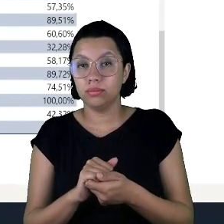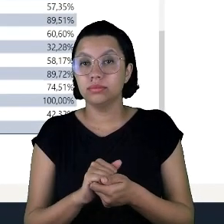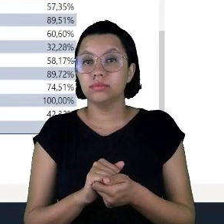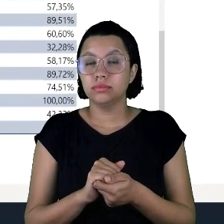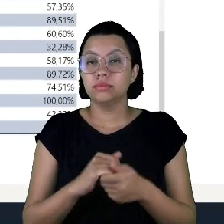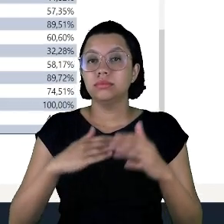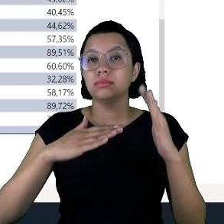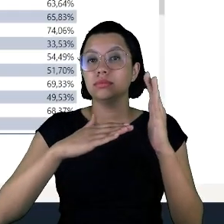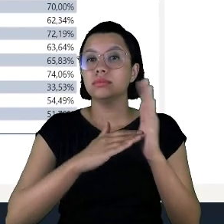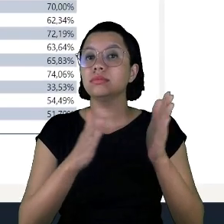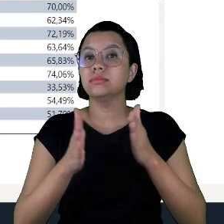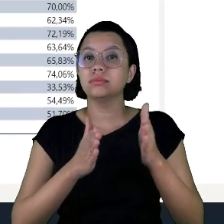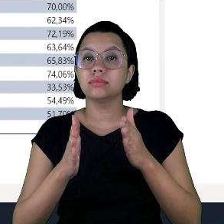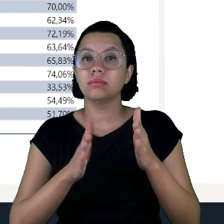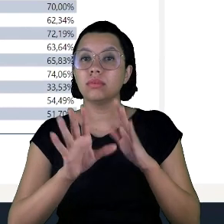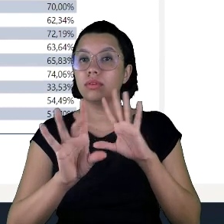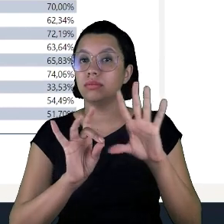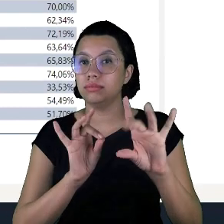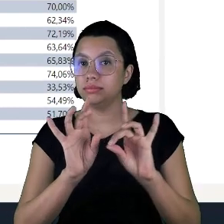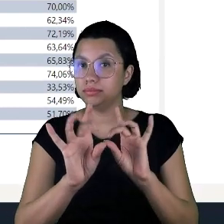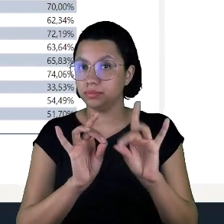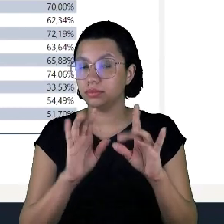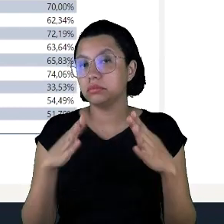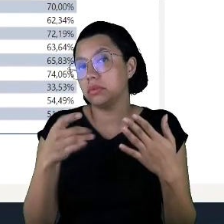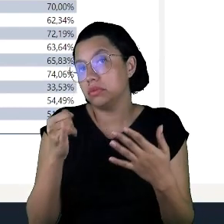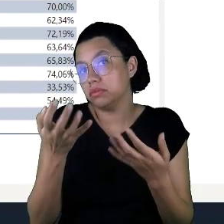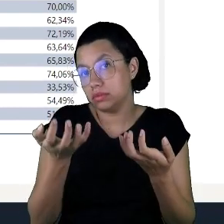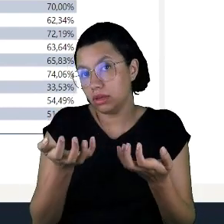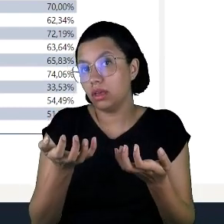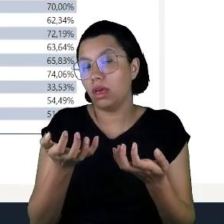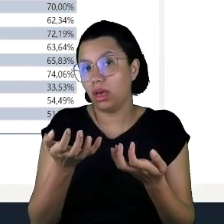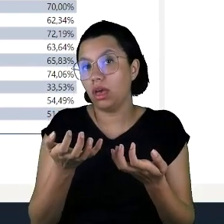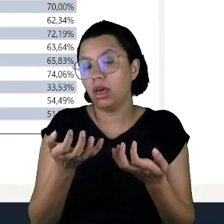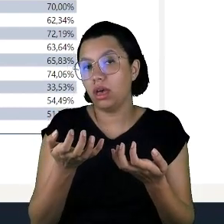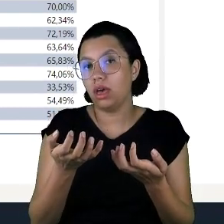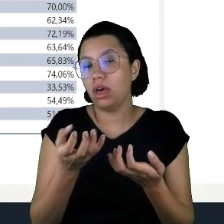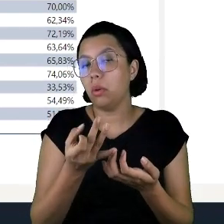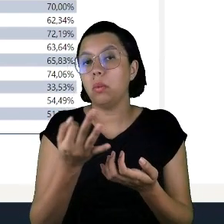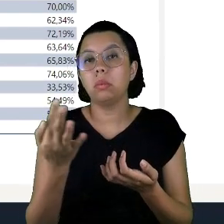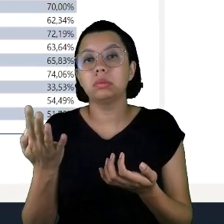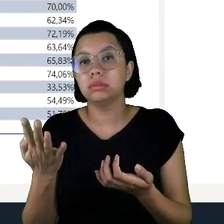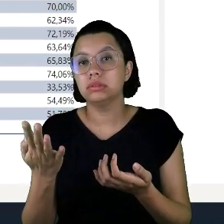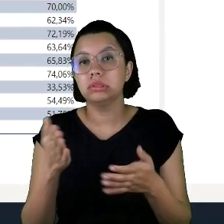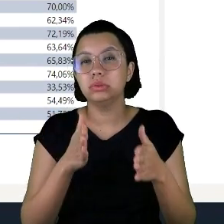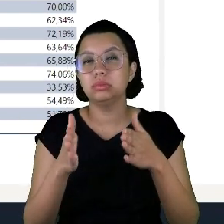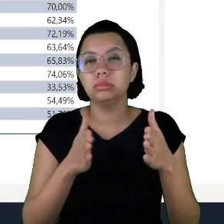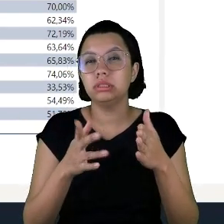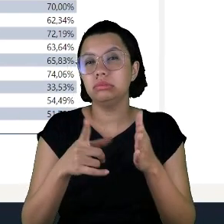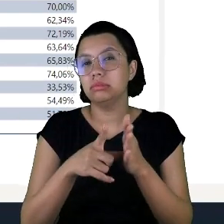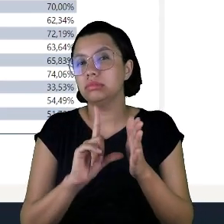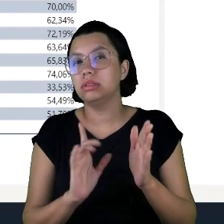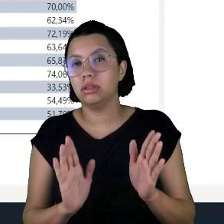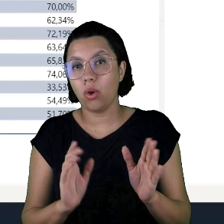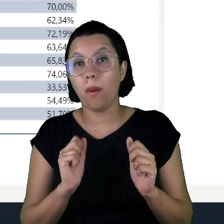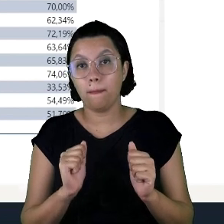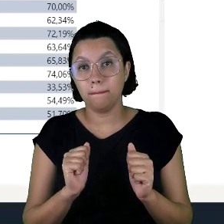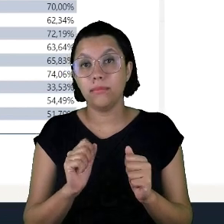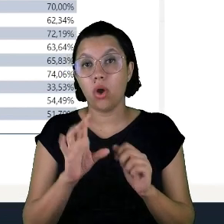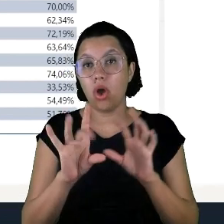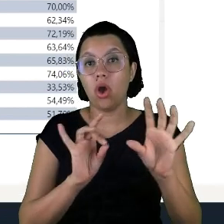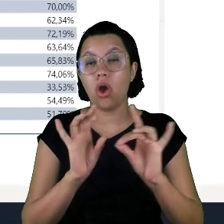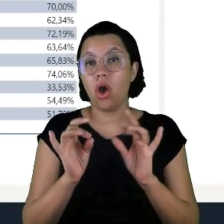trazendo a taxa aqui no último período selecionado. Então, se você quer uma taxa de um período anterior, você